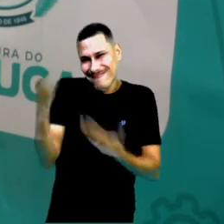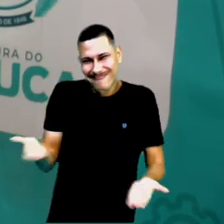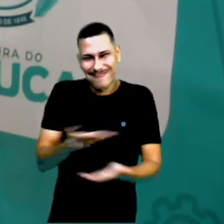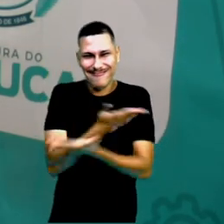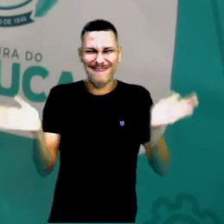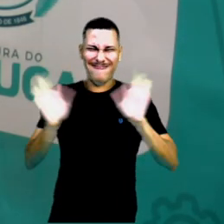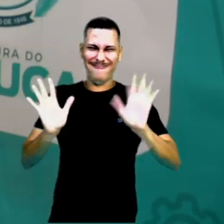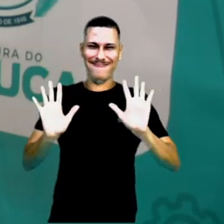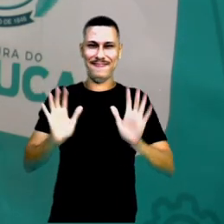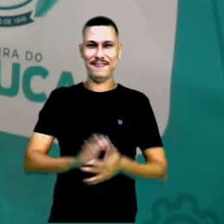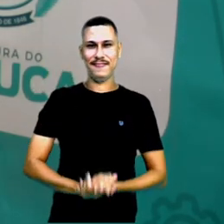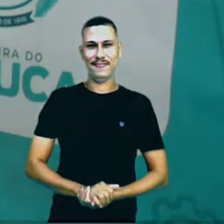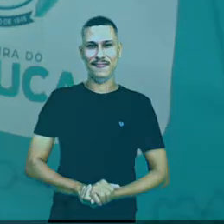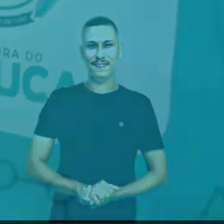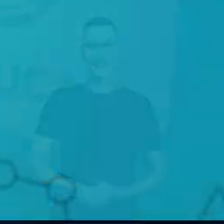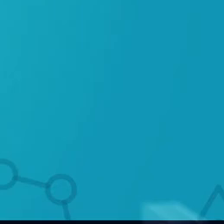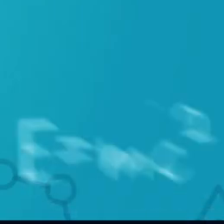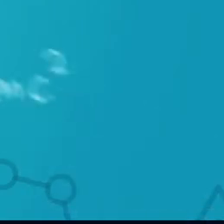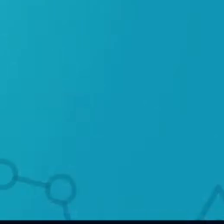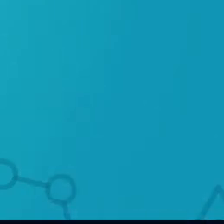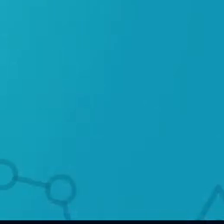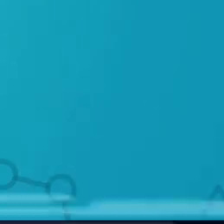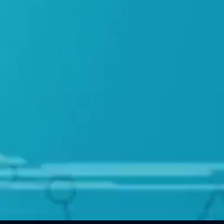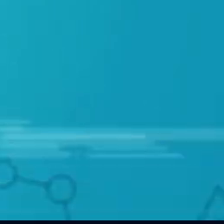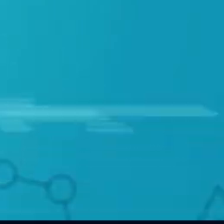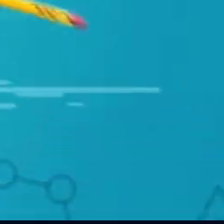obrigada tchau tchau o